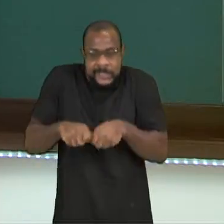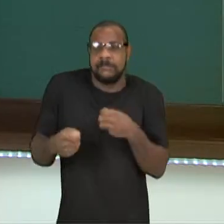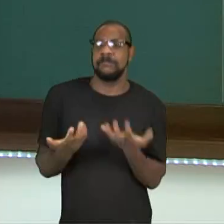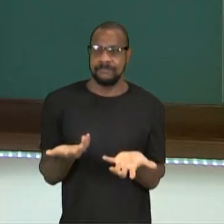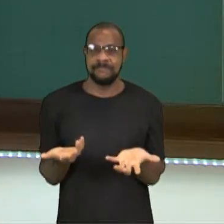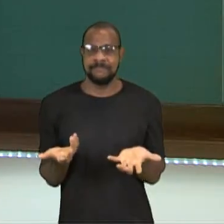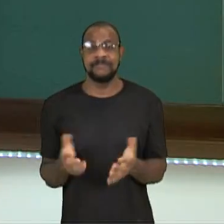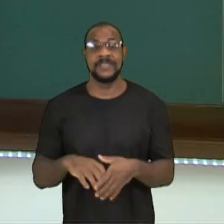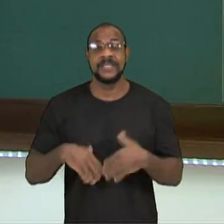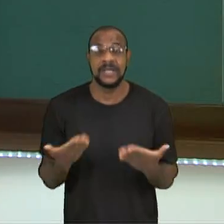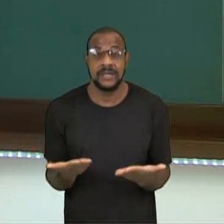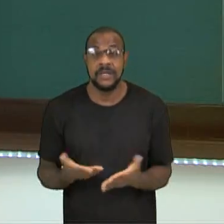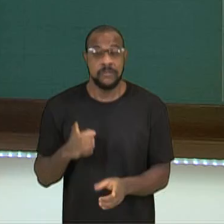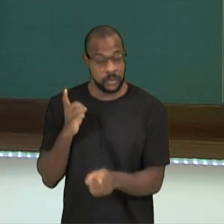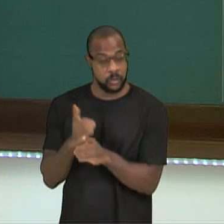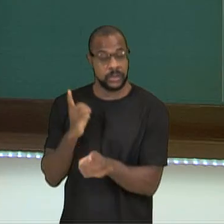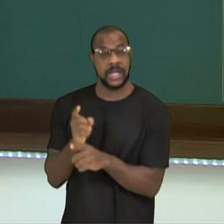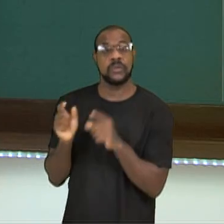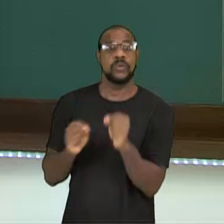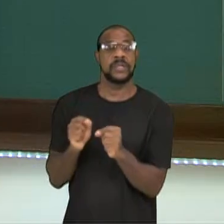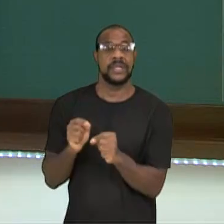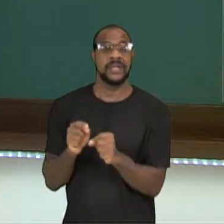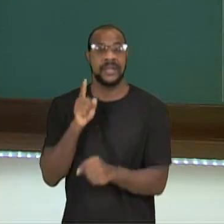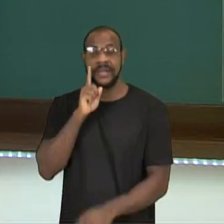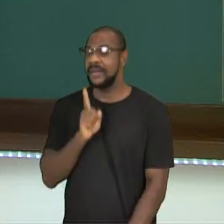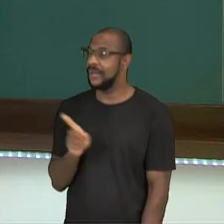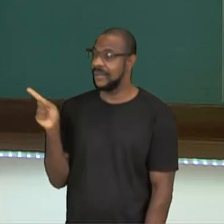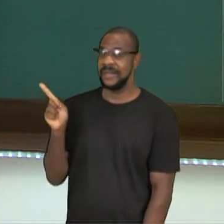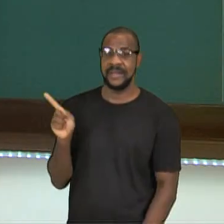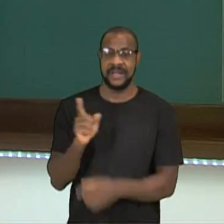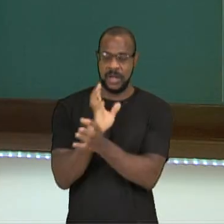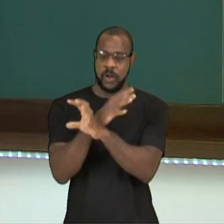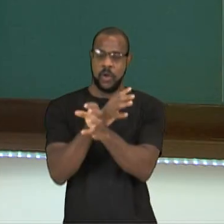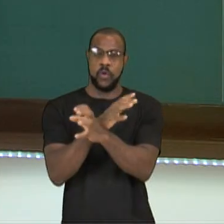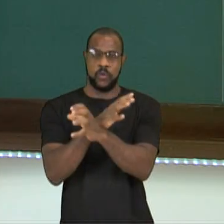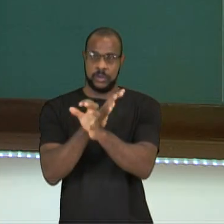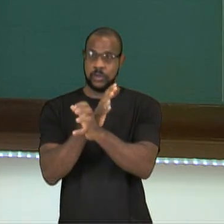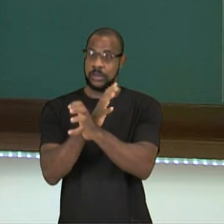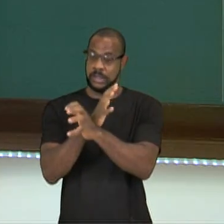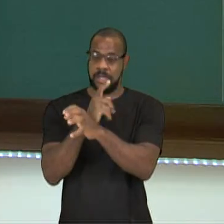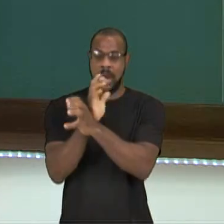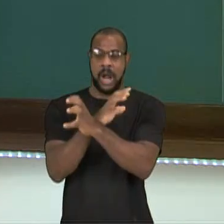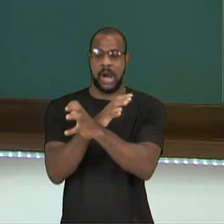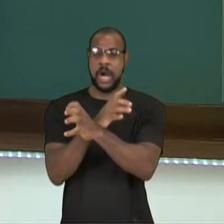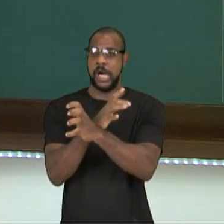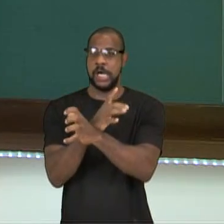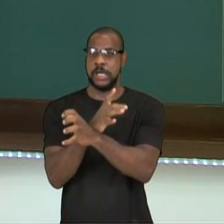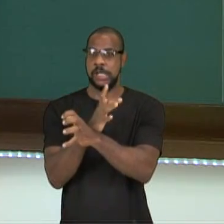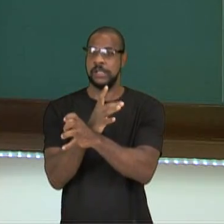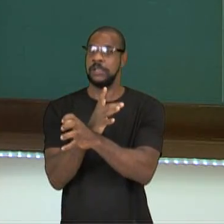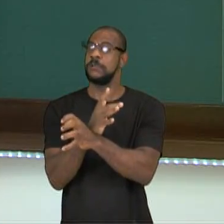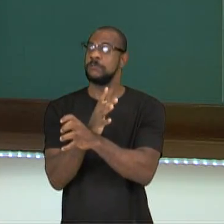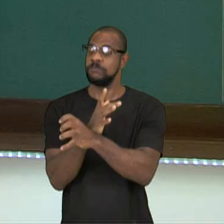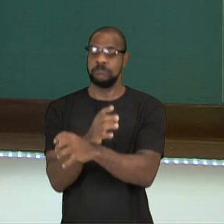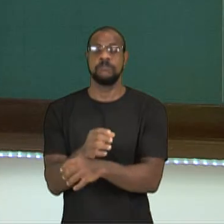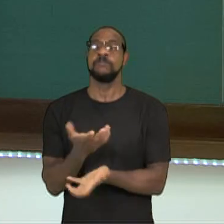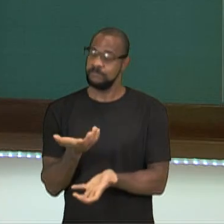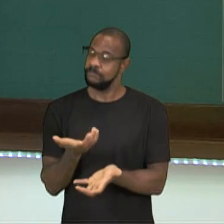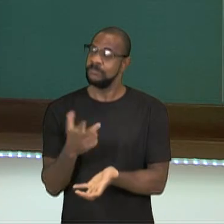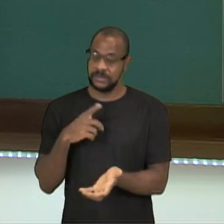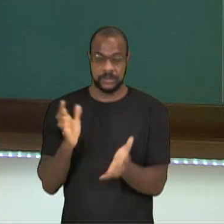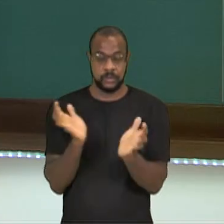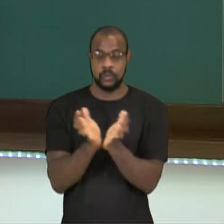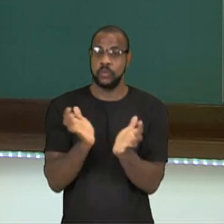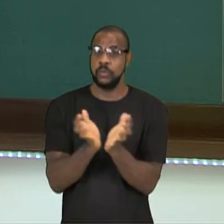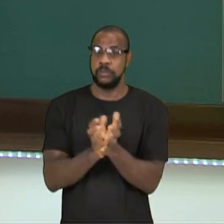mesmo. E foi encontrado então a Lucy, que foi o esqueleto até agora, né, o mais intacto dessa espécie